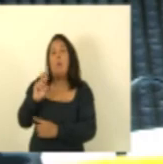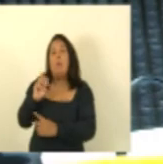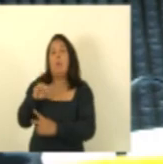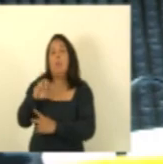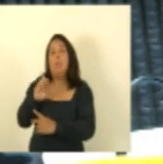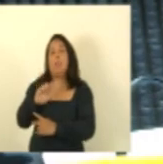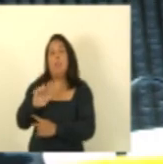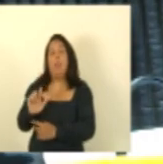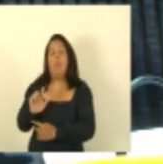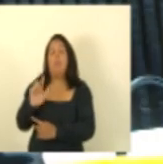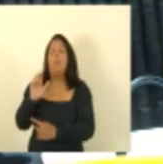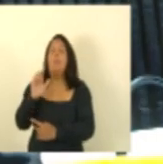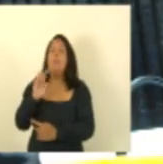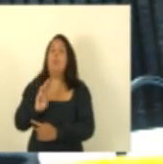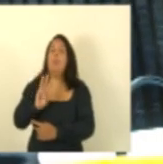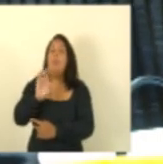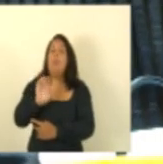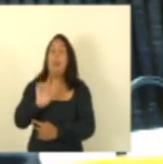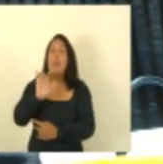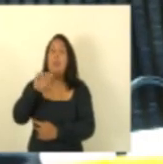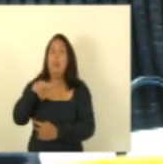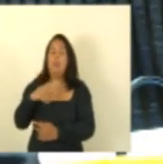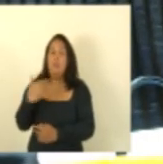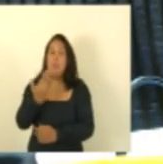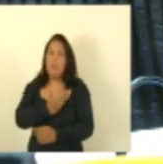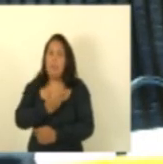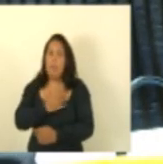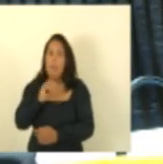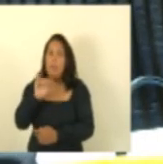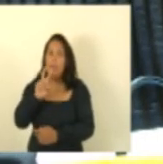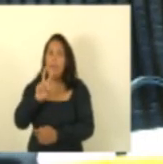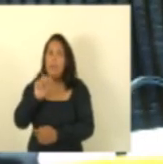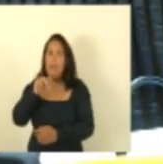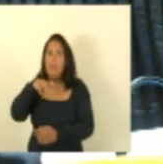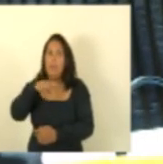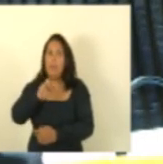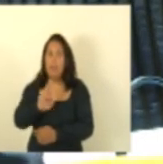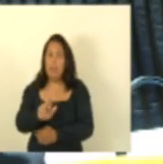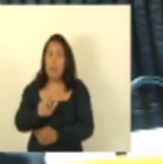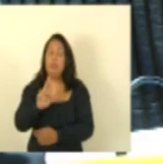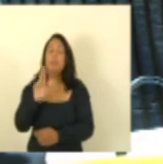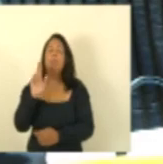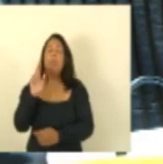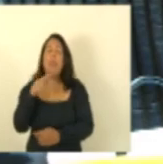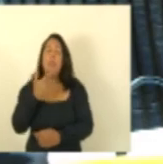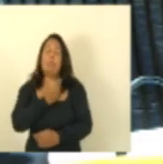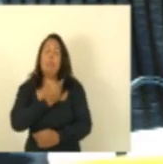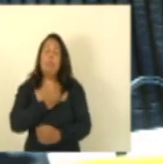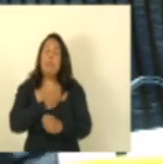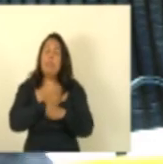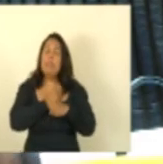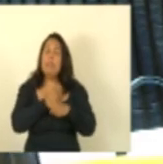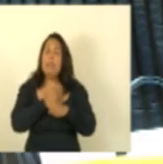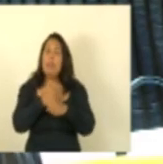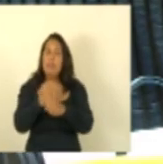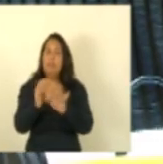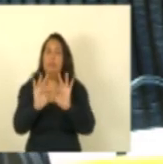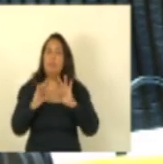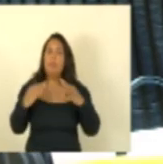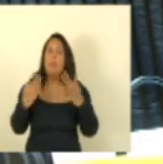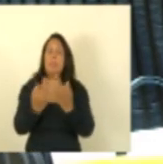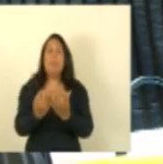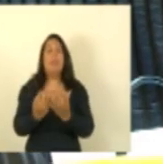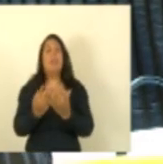de um minuto de silêncio para o nosso amigo Ivani Podrick, um amigo de muitos anos, uma família querida para Cachoeiro